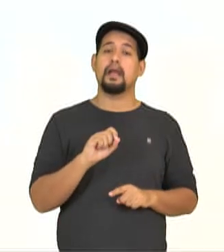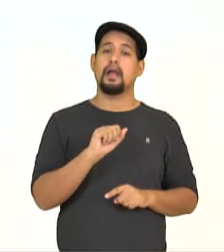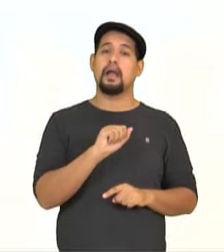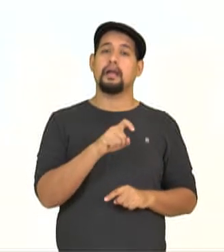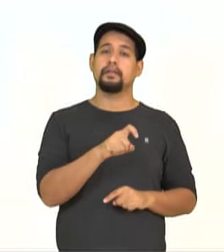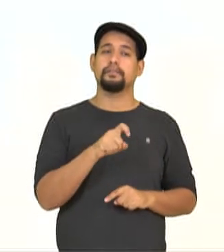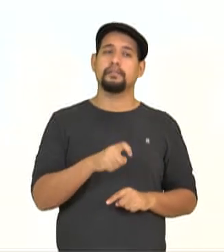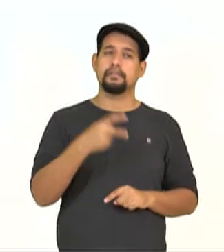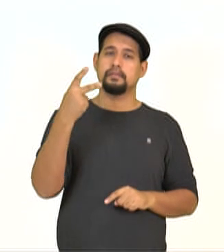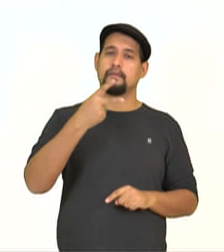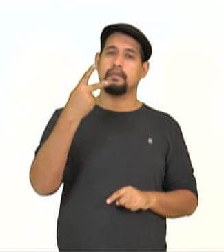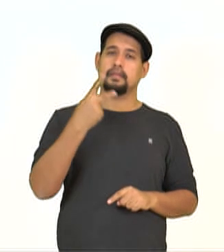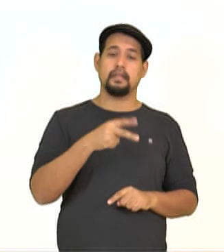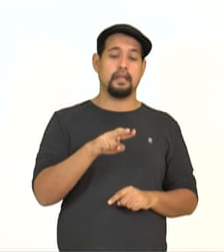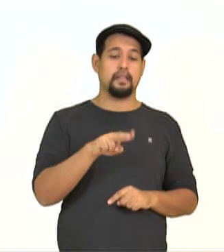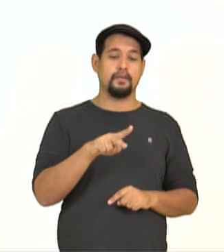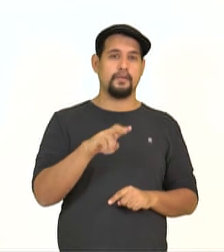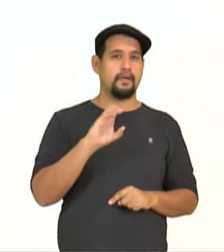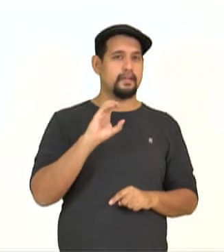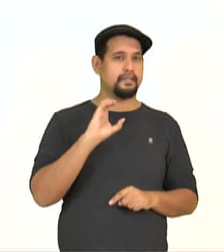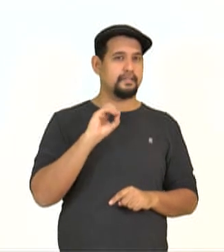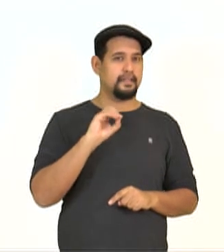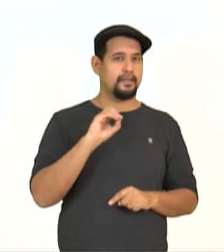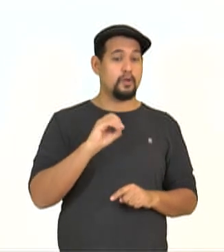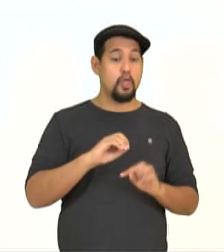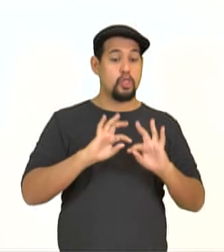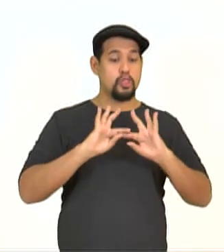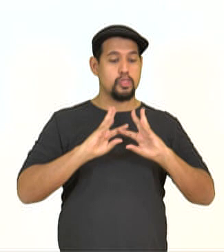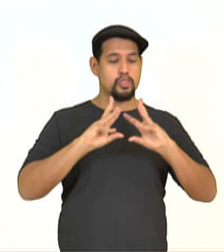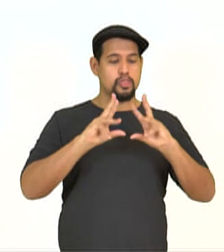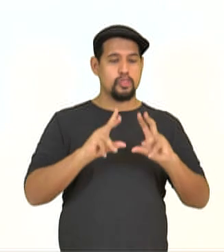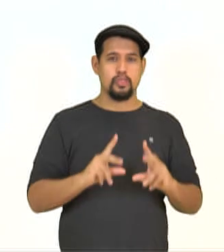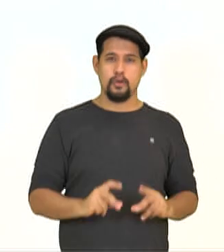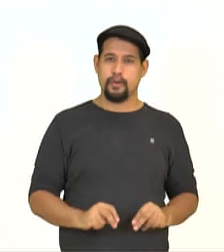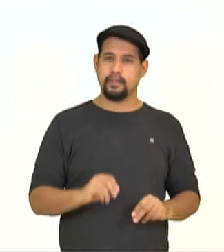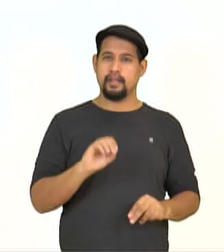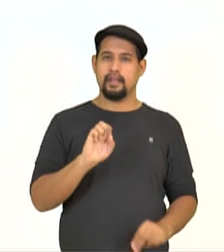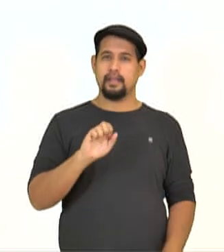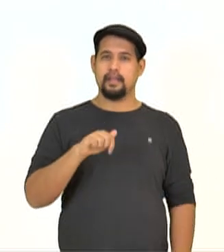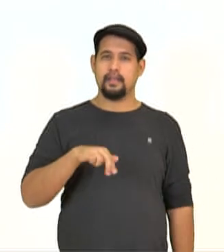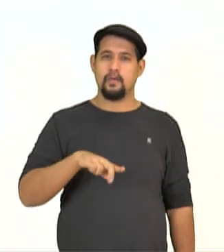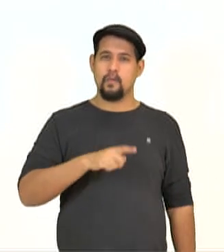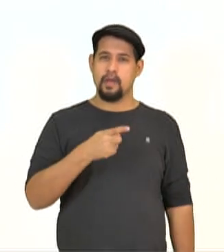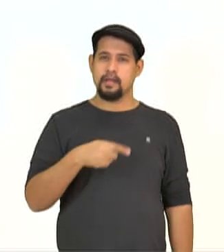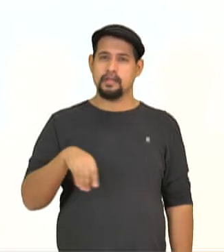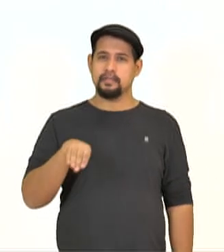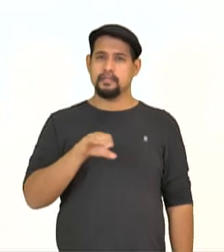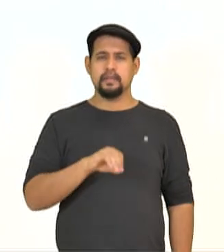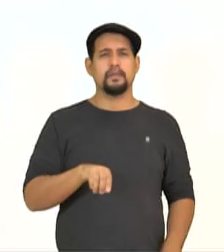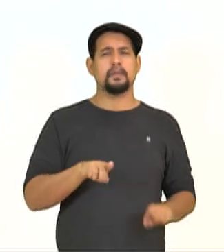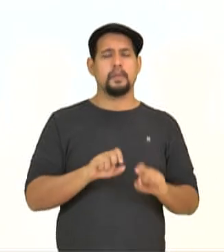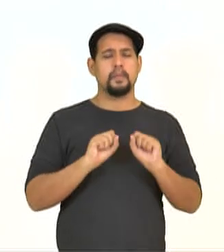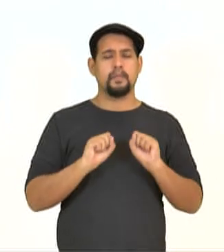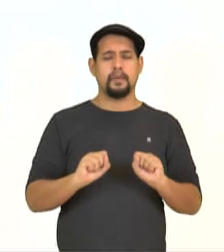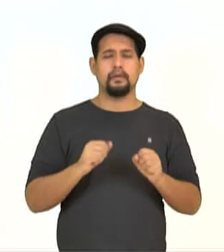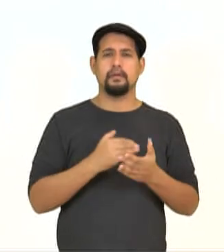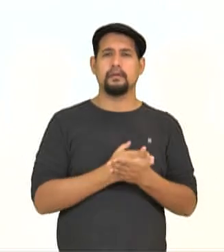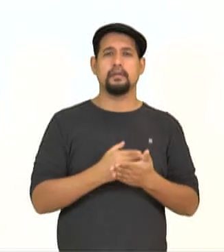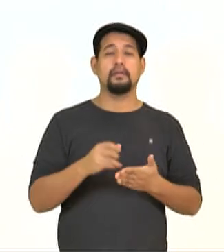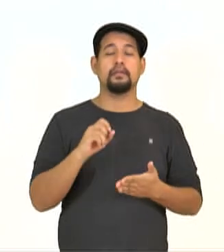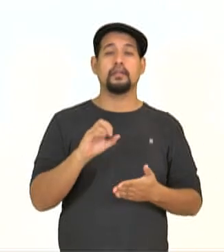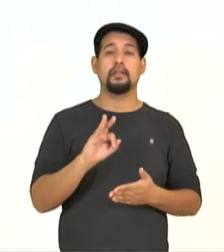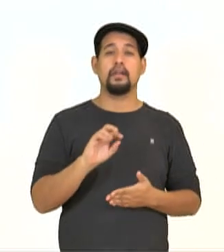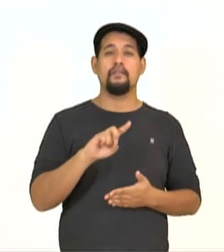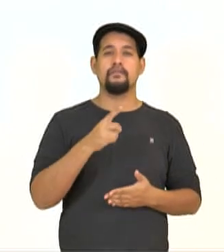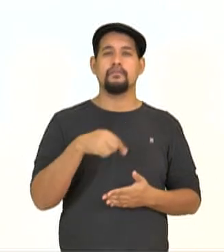ao quadrado igual a zero. Então, todas essas equações incompletas, elas podem dar origem a uma